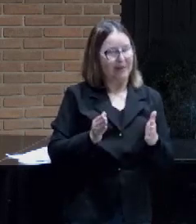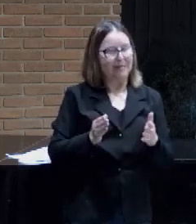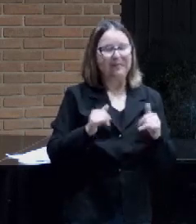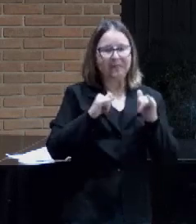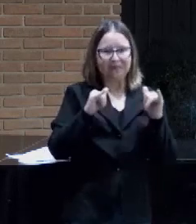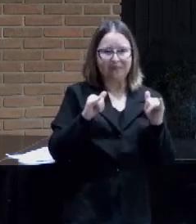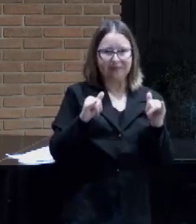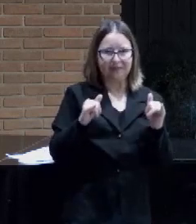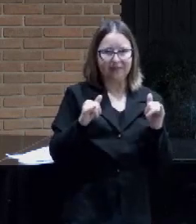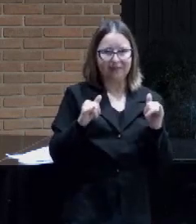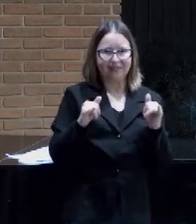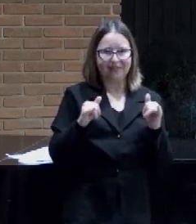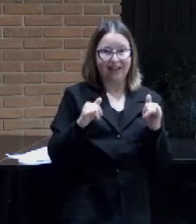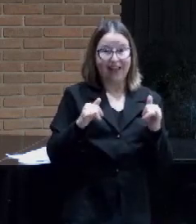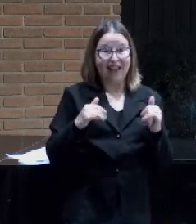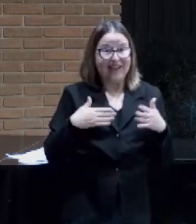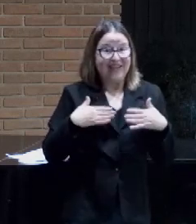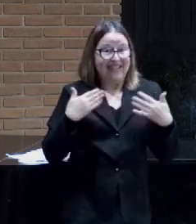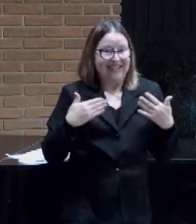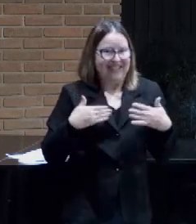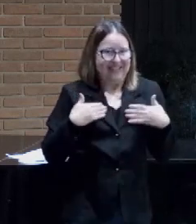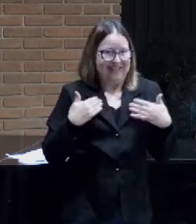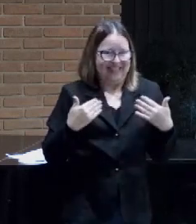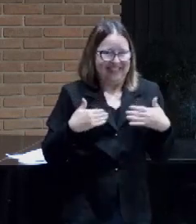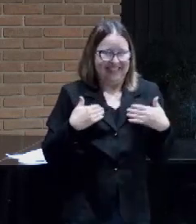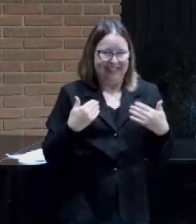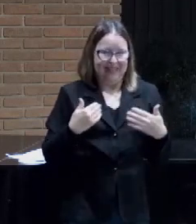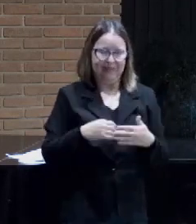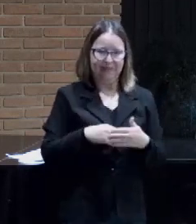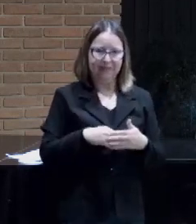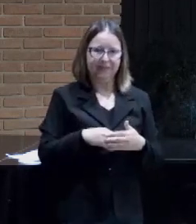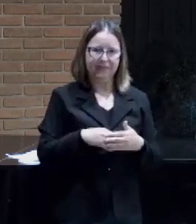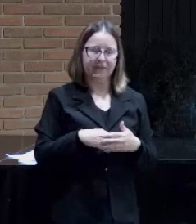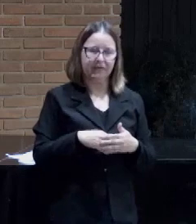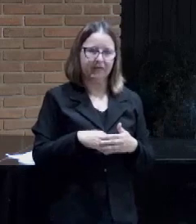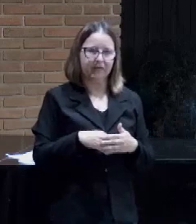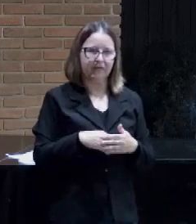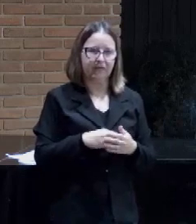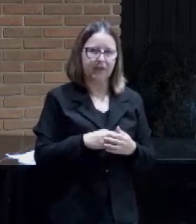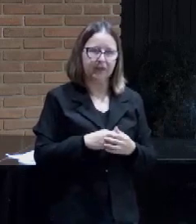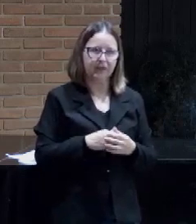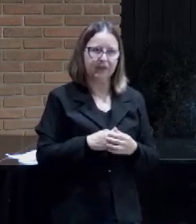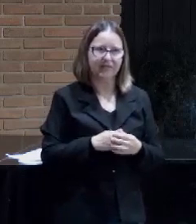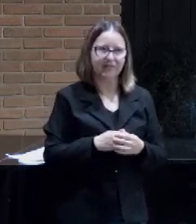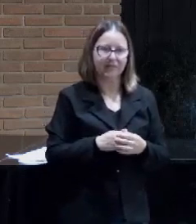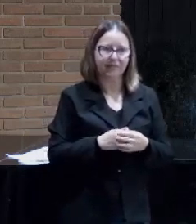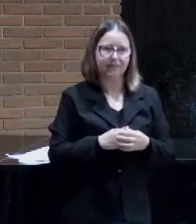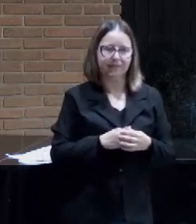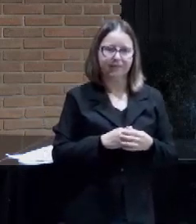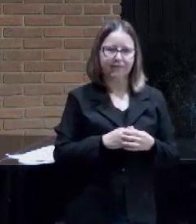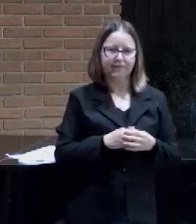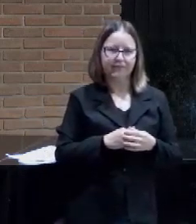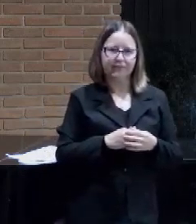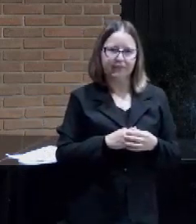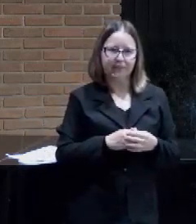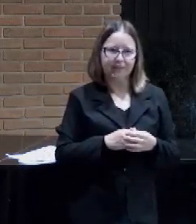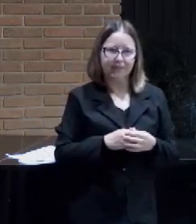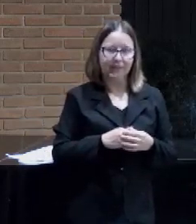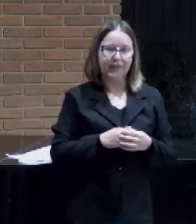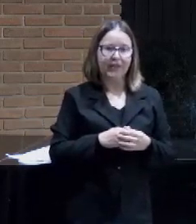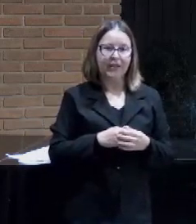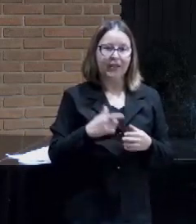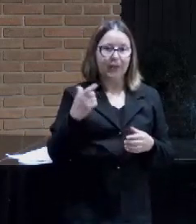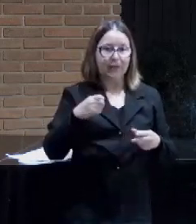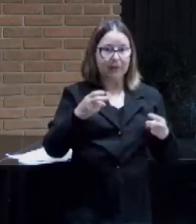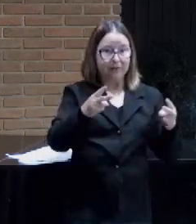questão do contentamento. O capítulo 1 não fala muito sobre essa questão do contentamento, a gente consegue perceber mais